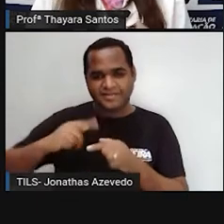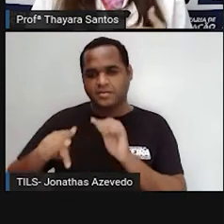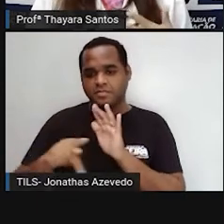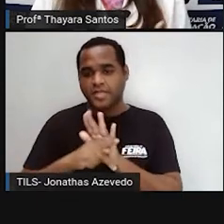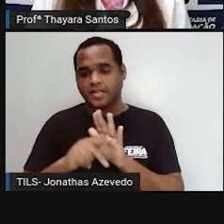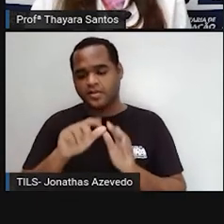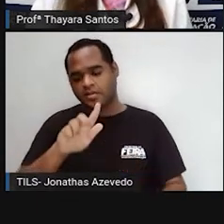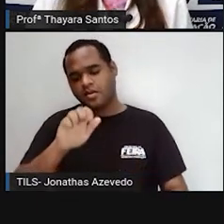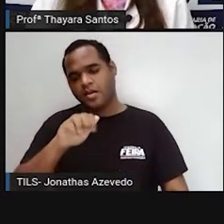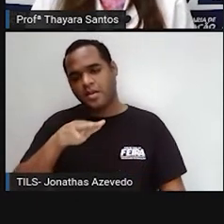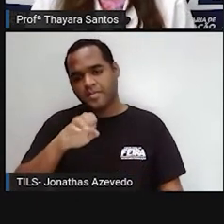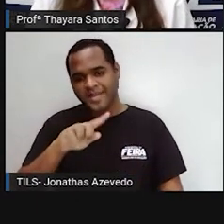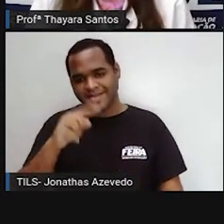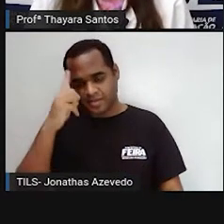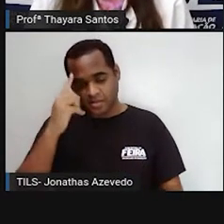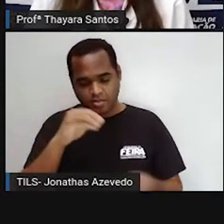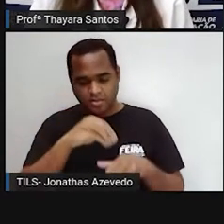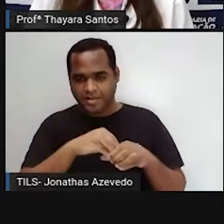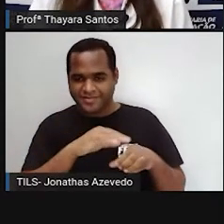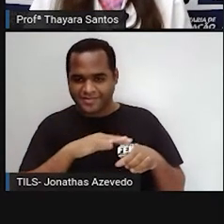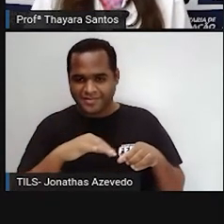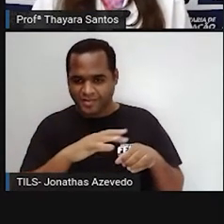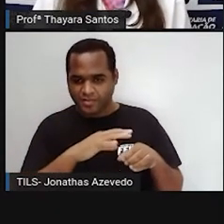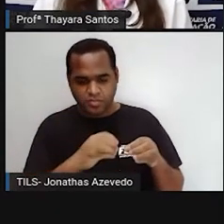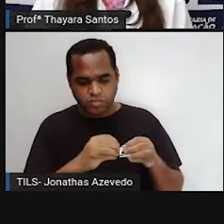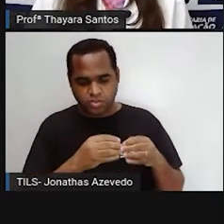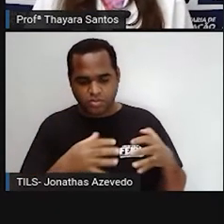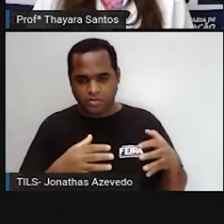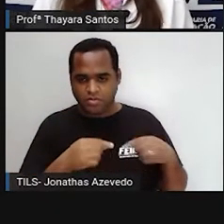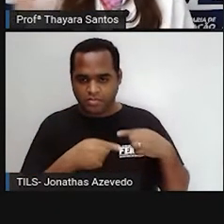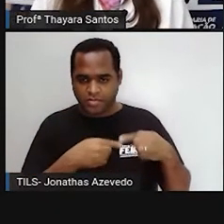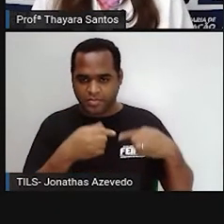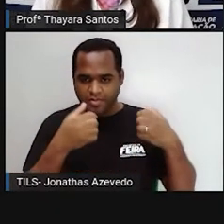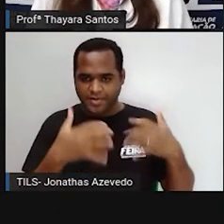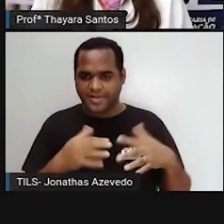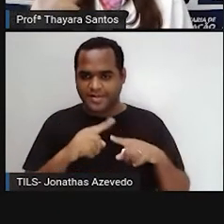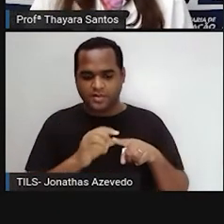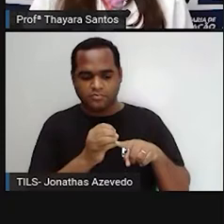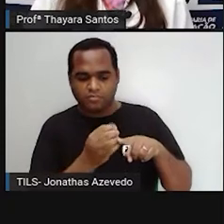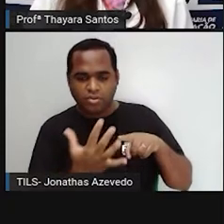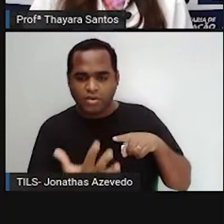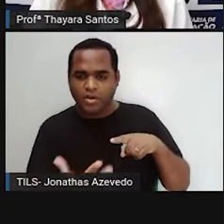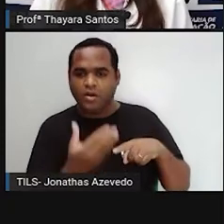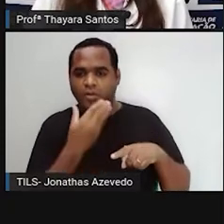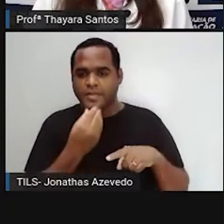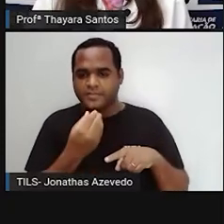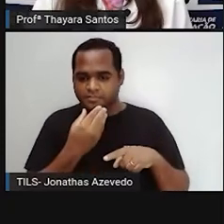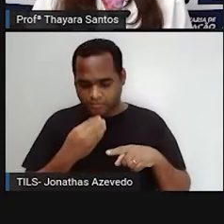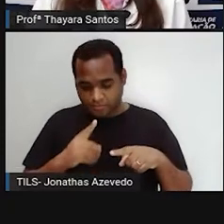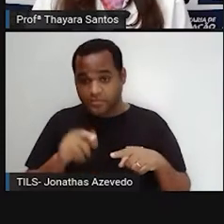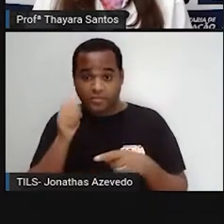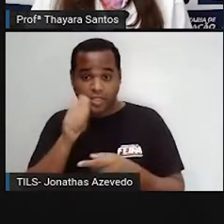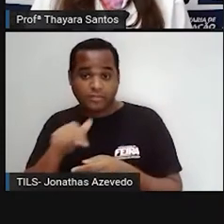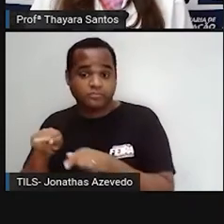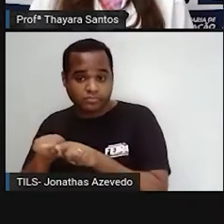gametas, que são aquelas células reprodutivas que eu falei para vocês, né? Que no caso da nossa espécie é o espermatozoide e o ovócito.